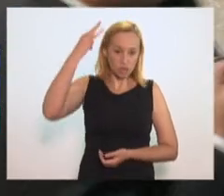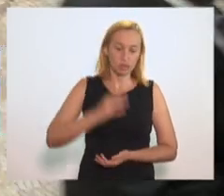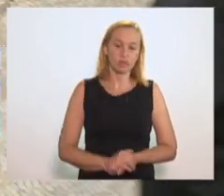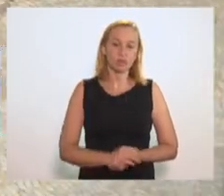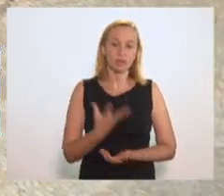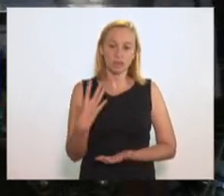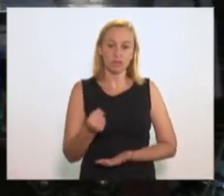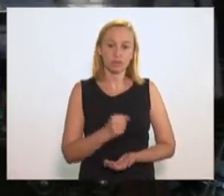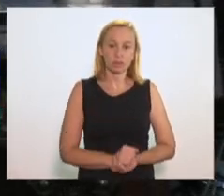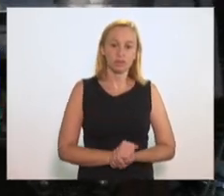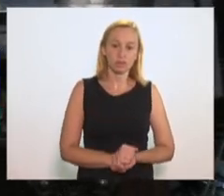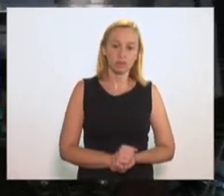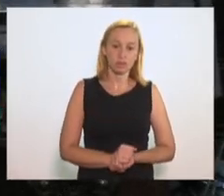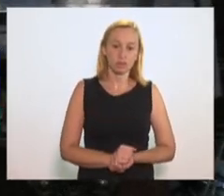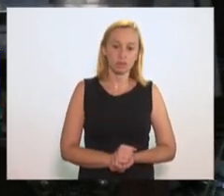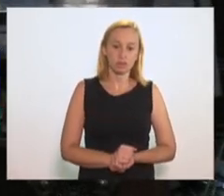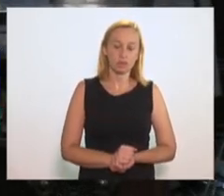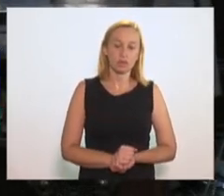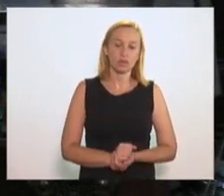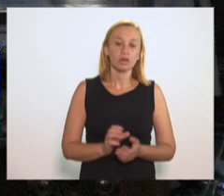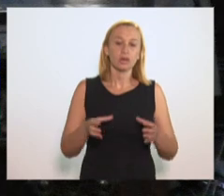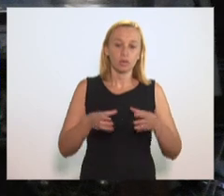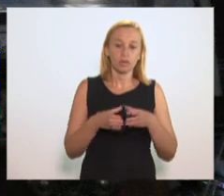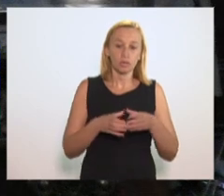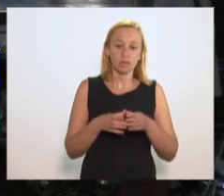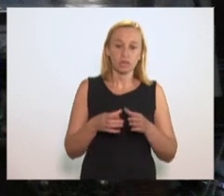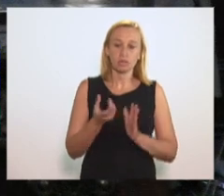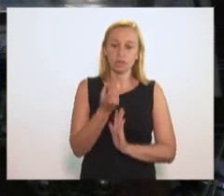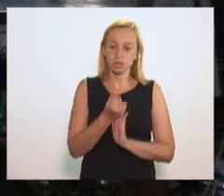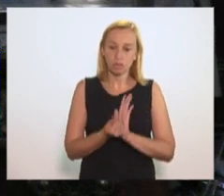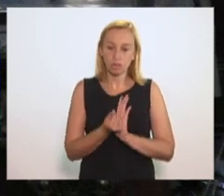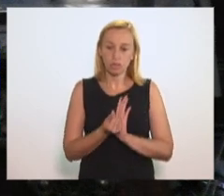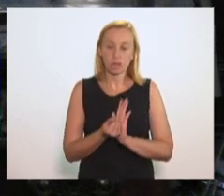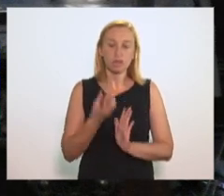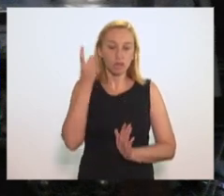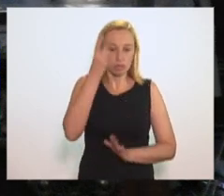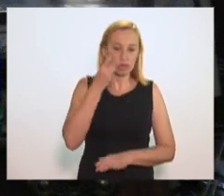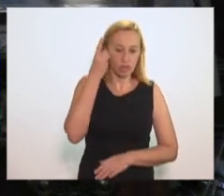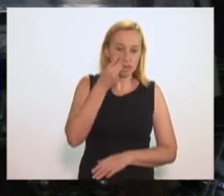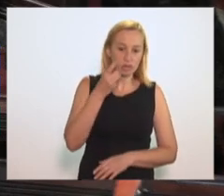favorável pela comissão de economia deputado Valdeque Ferreirinha